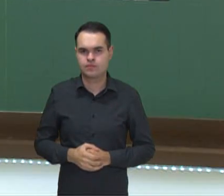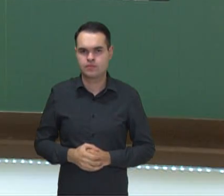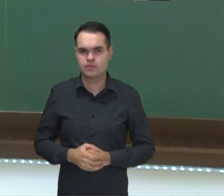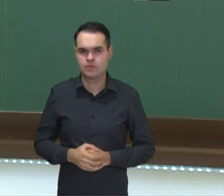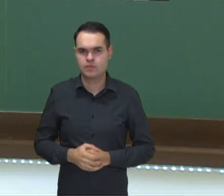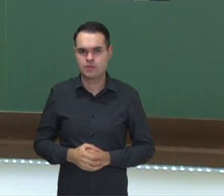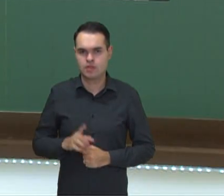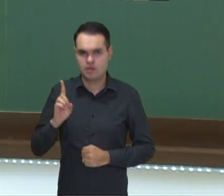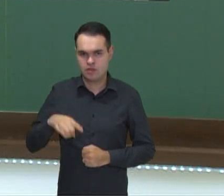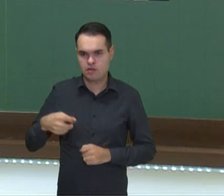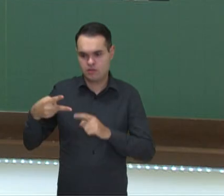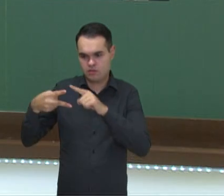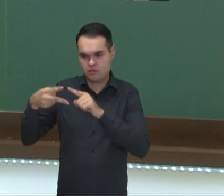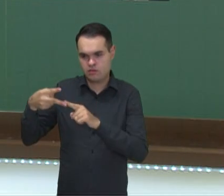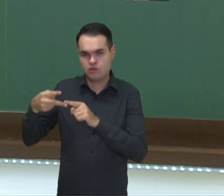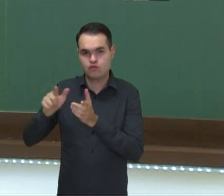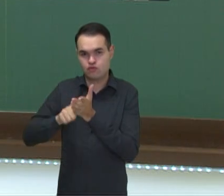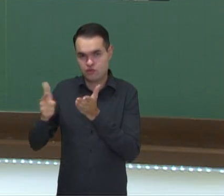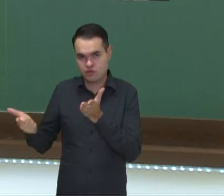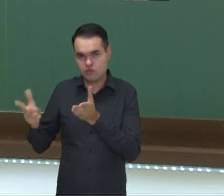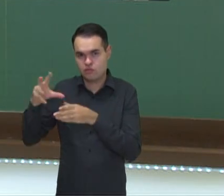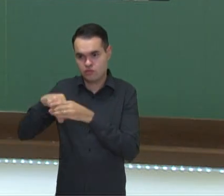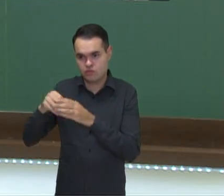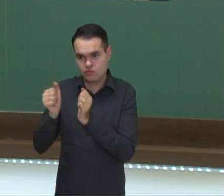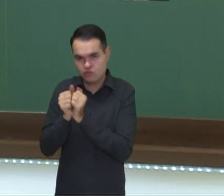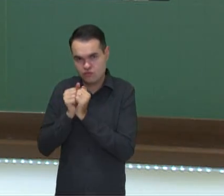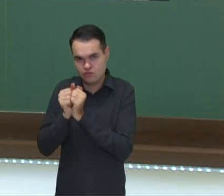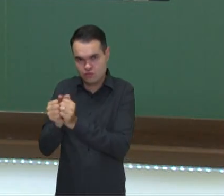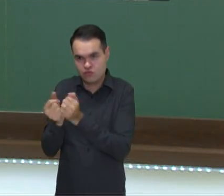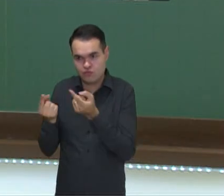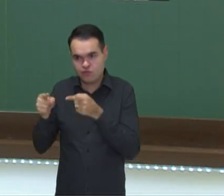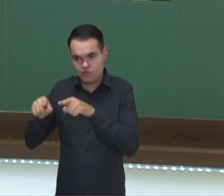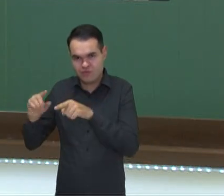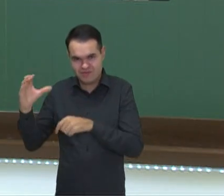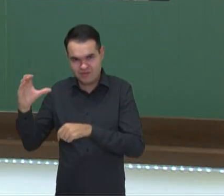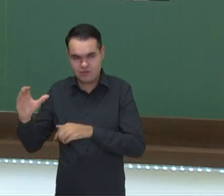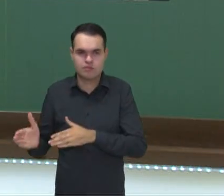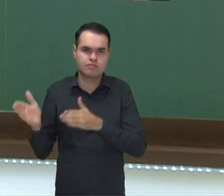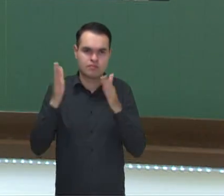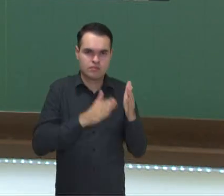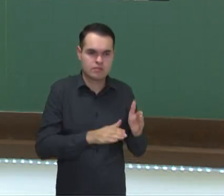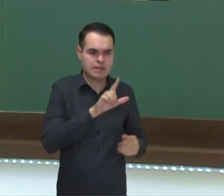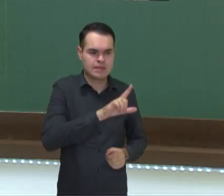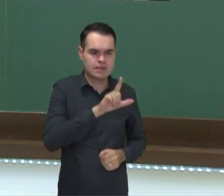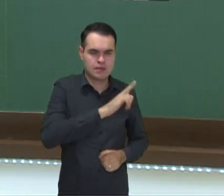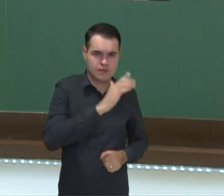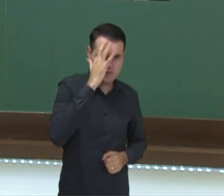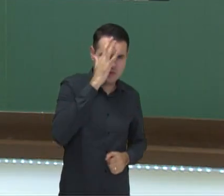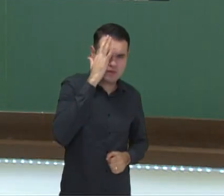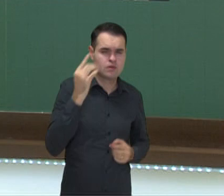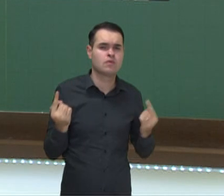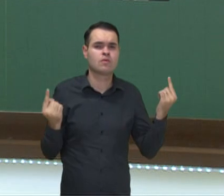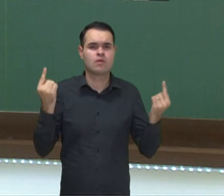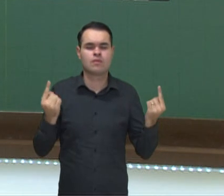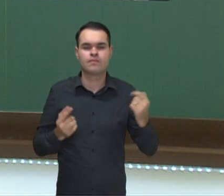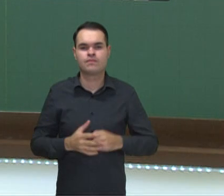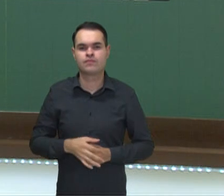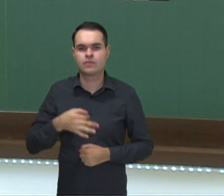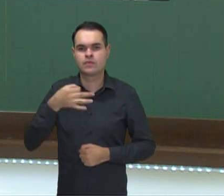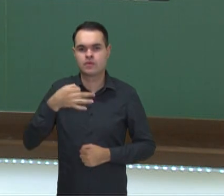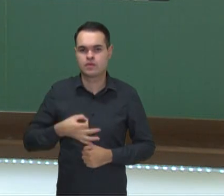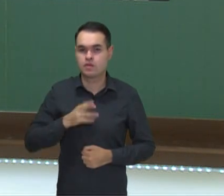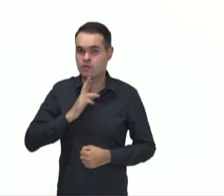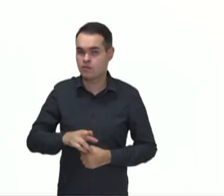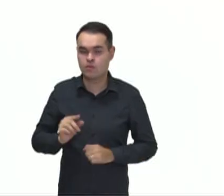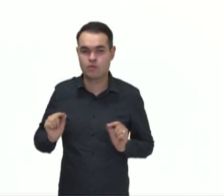o discurso jornalístico junto com o científico ou o literário e o filosófico? A resposta certa